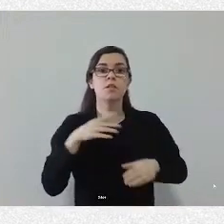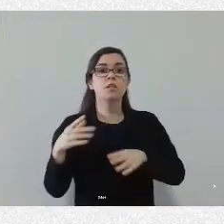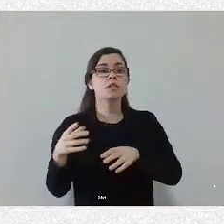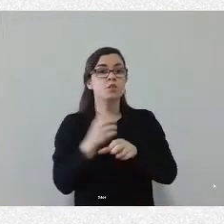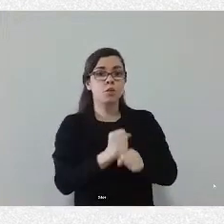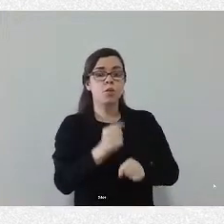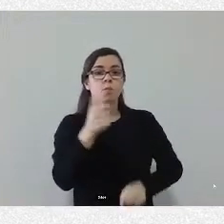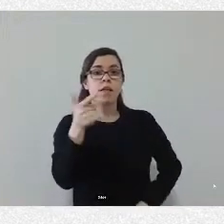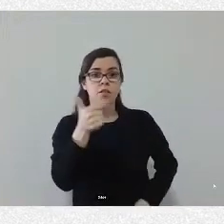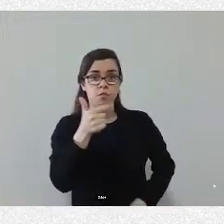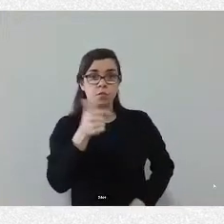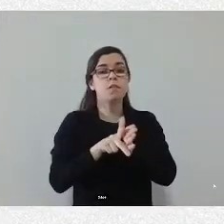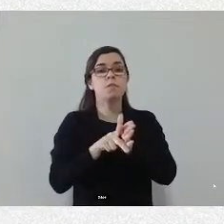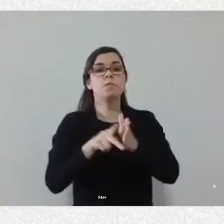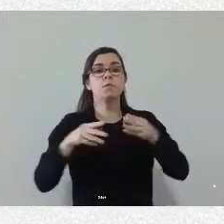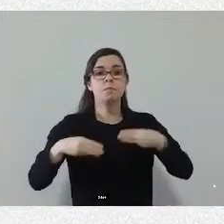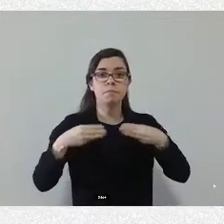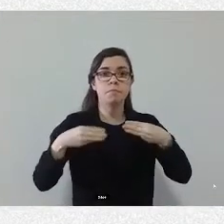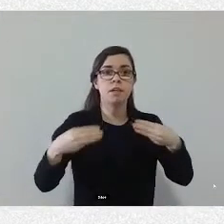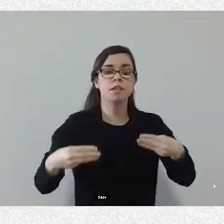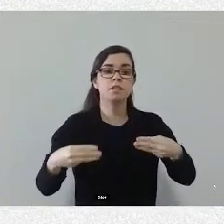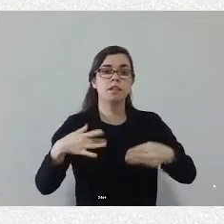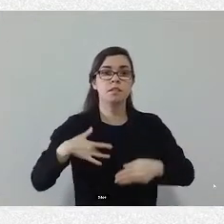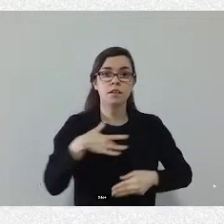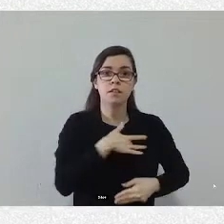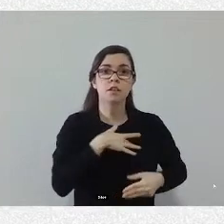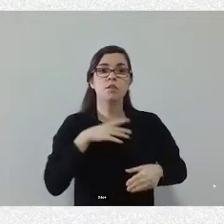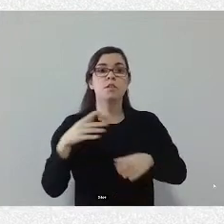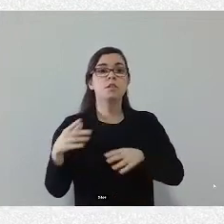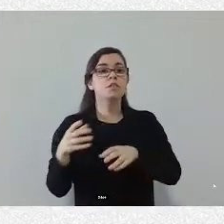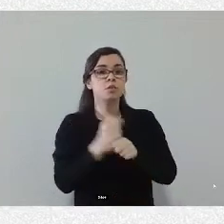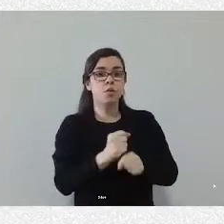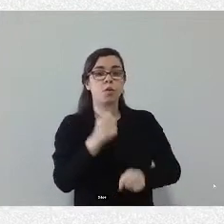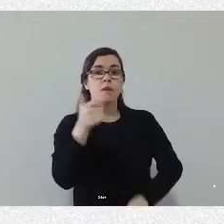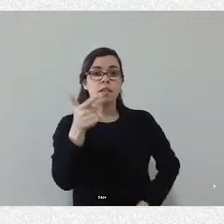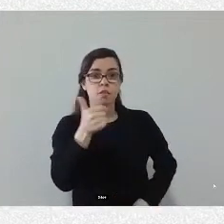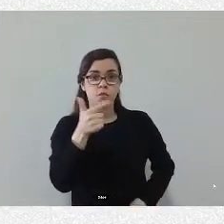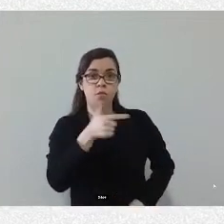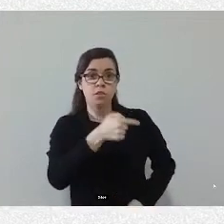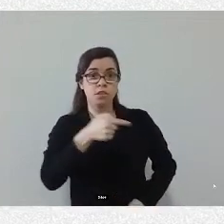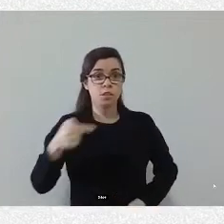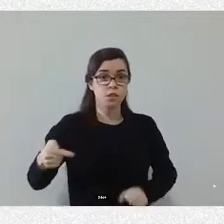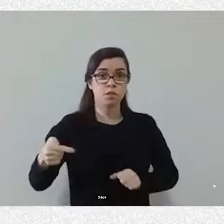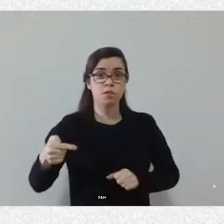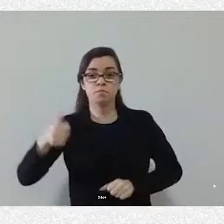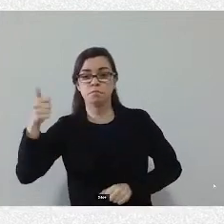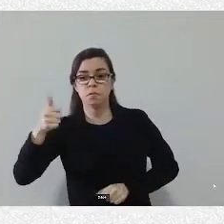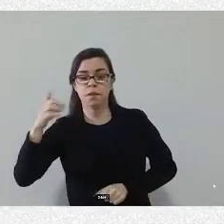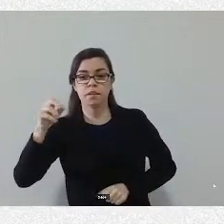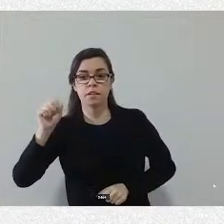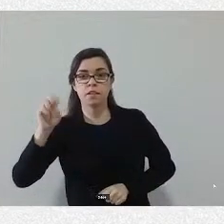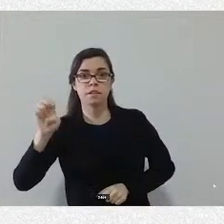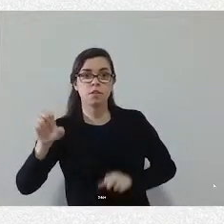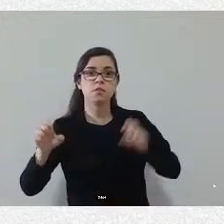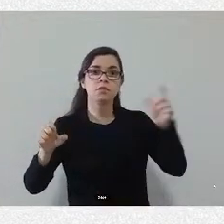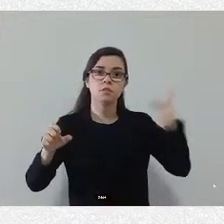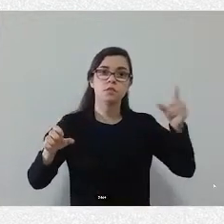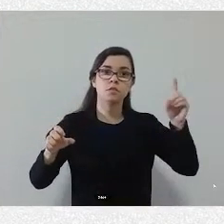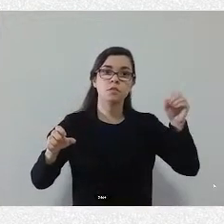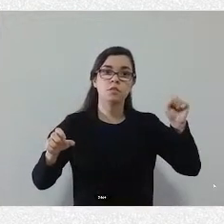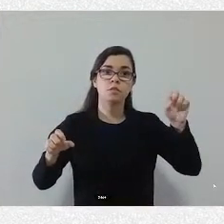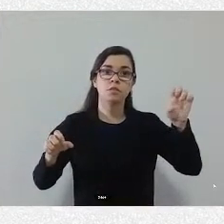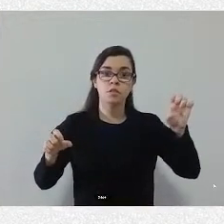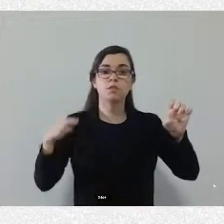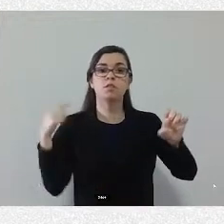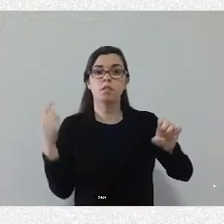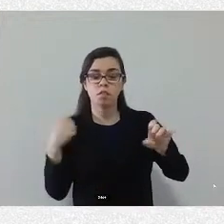segunda dose, no caso da vacina da Pfizer, entre a primeira e a segunda dose, no caso da vacina da Pfizer, e nós estamos respeitando, estamos